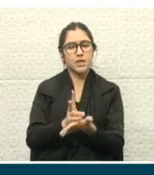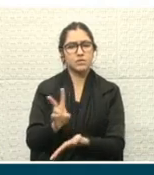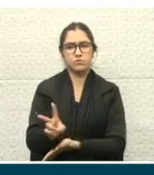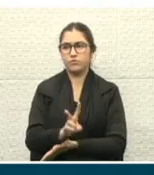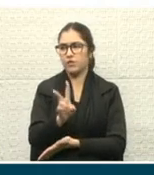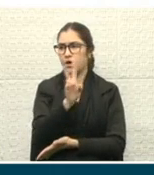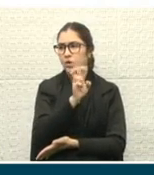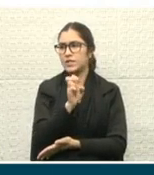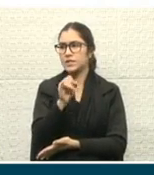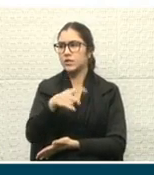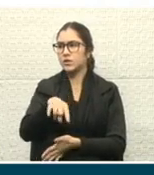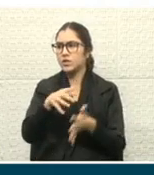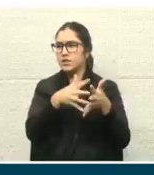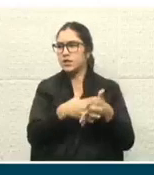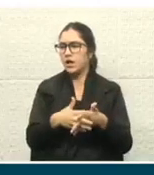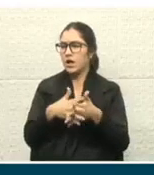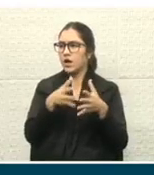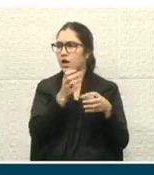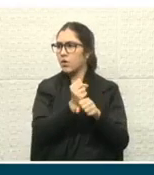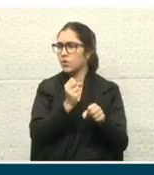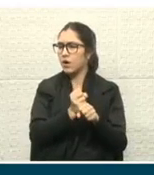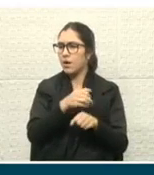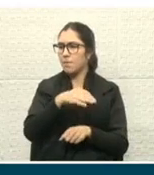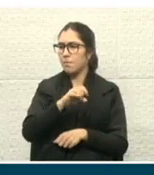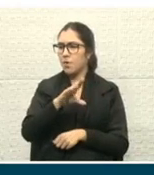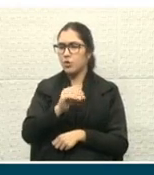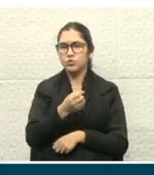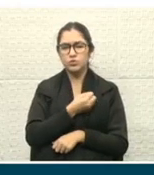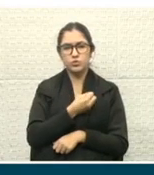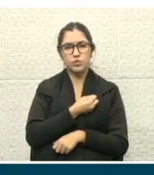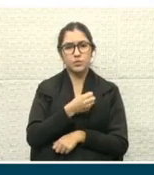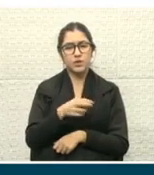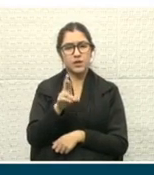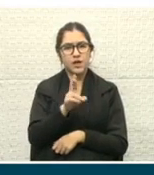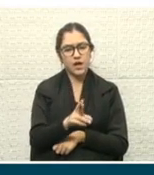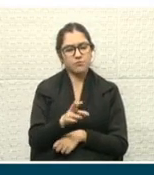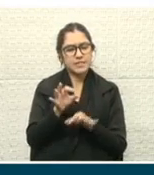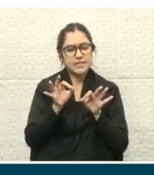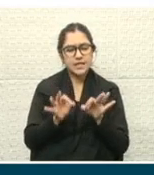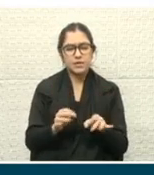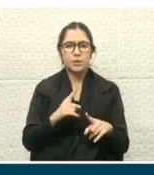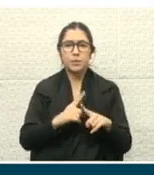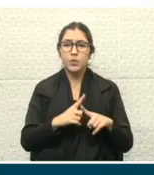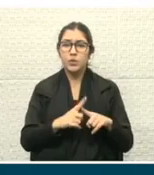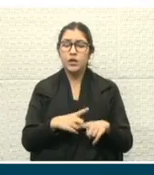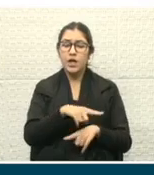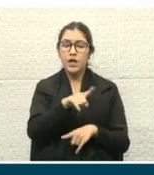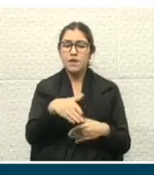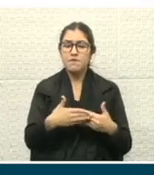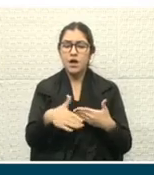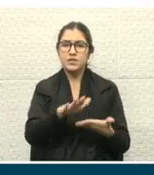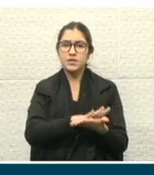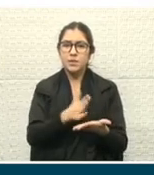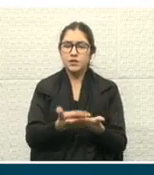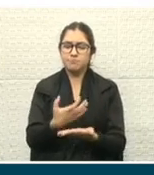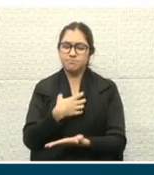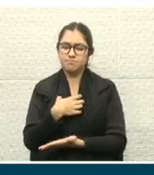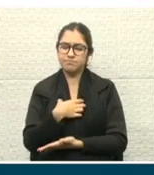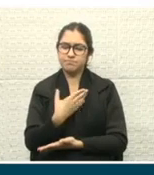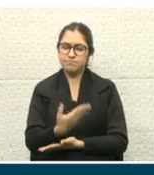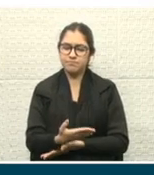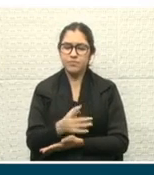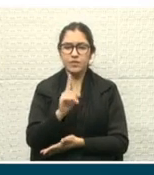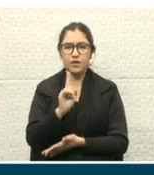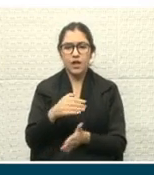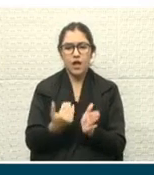valor se nós calculássemos o módulo do número real. Exatamente porque ele vai ser interpretado dessa forma. Ele